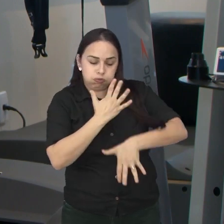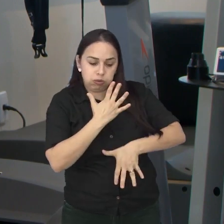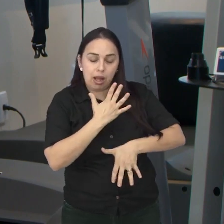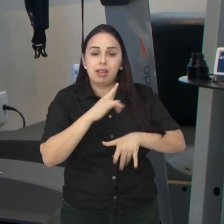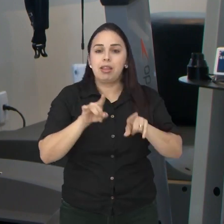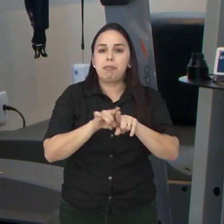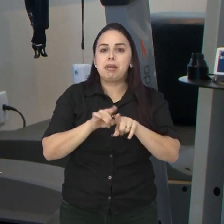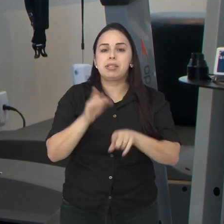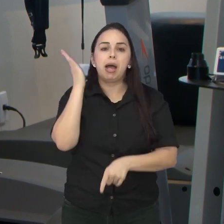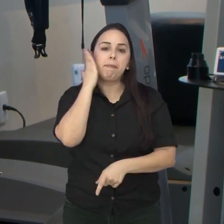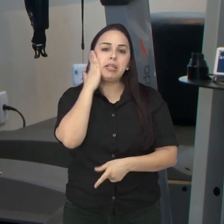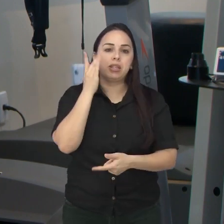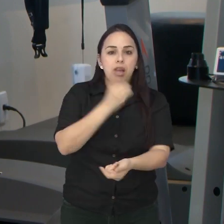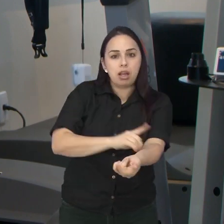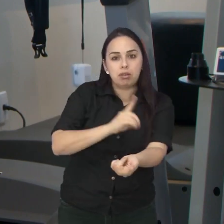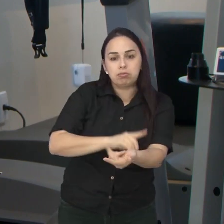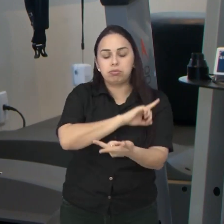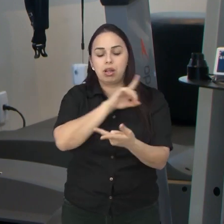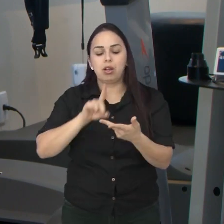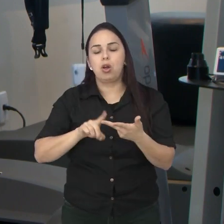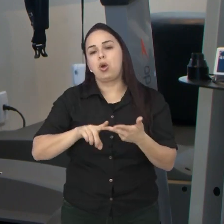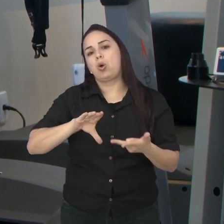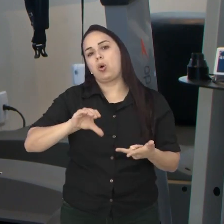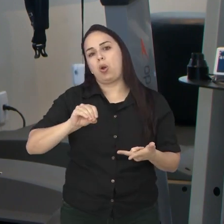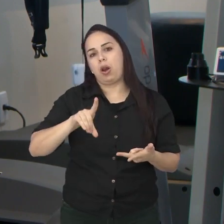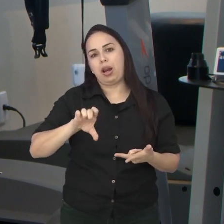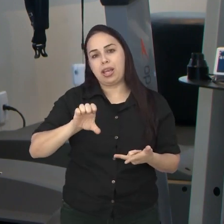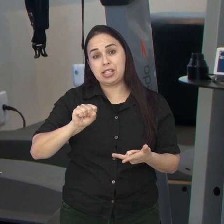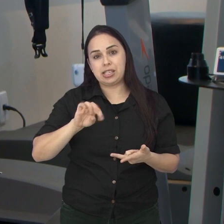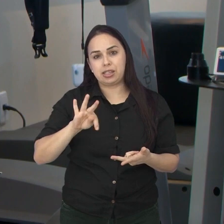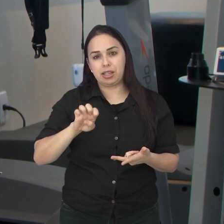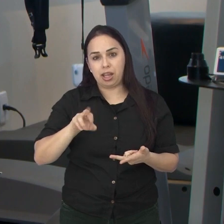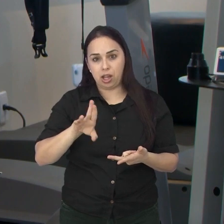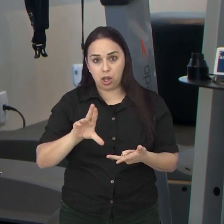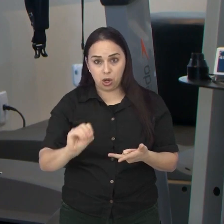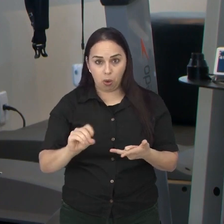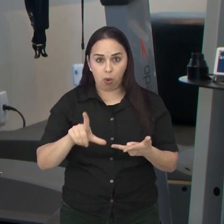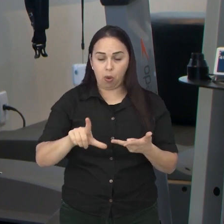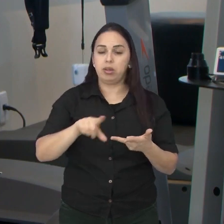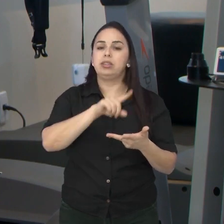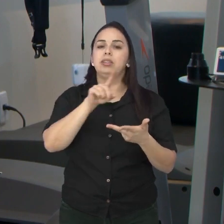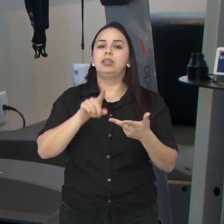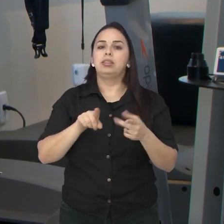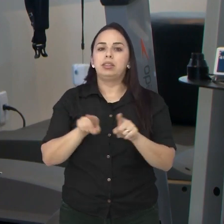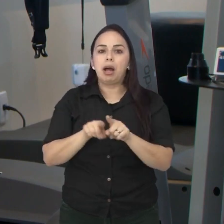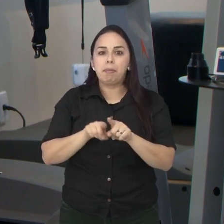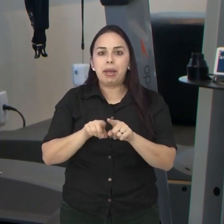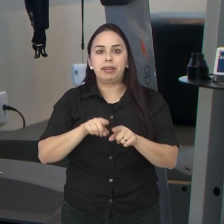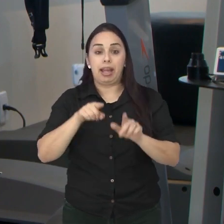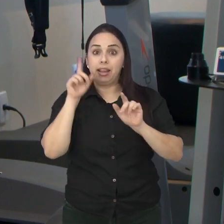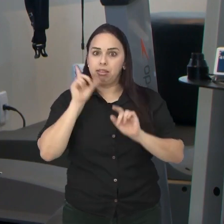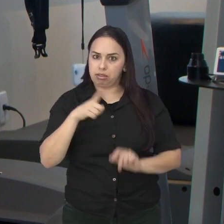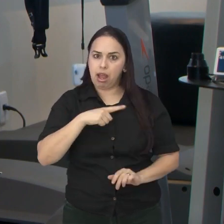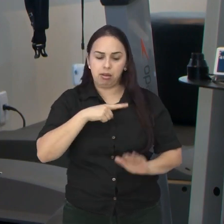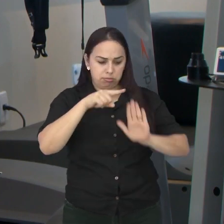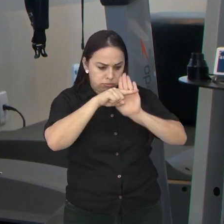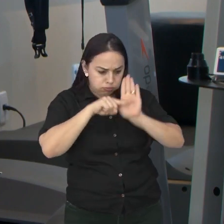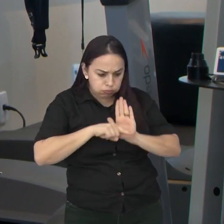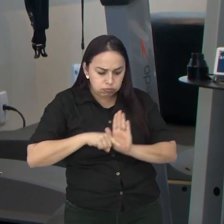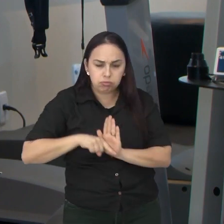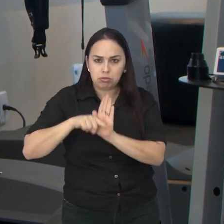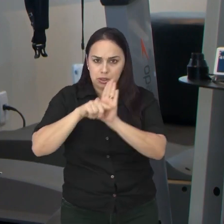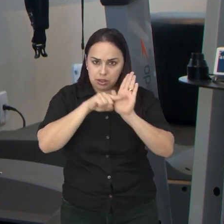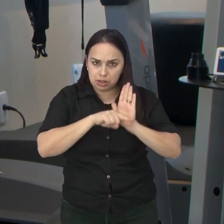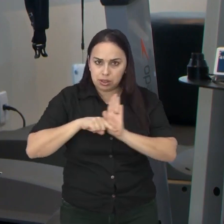metabólica, né, até para ver se aquele indivíduo tem diabetes, se ele tem colesterol alterado, que a gente tem até uma individualização do exercício baseado nisso. Então, a